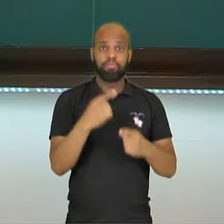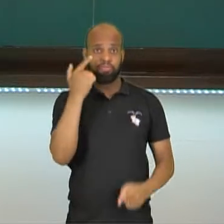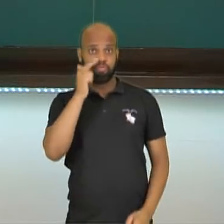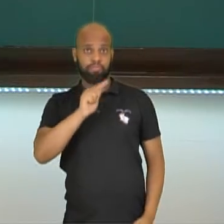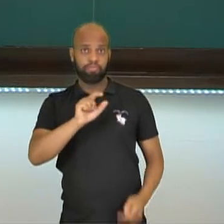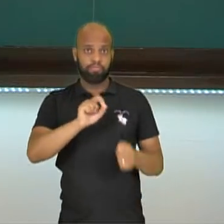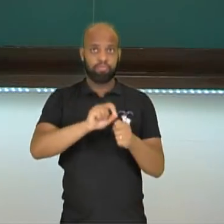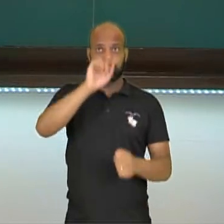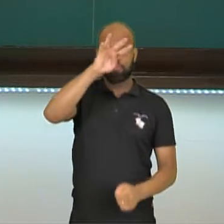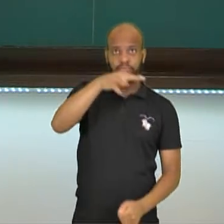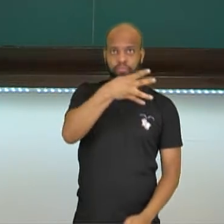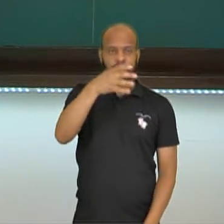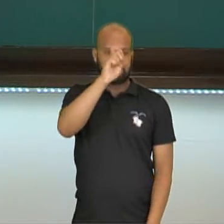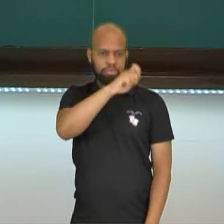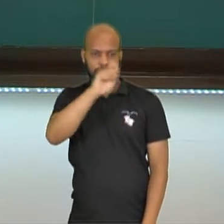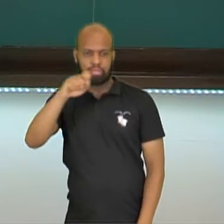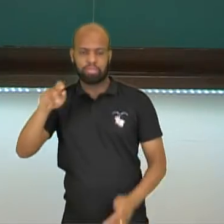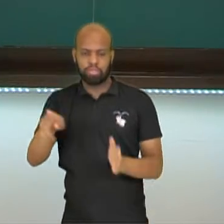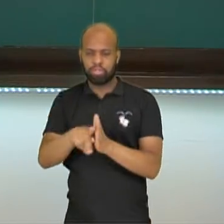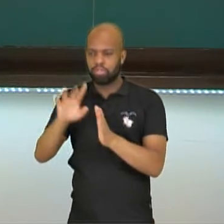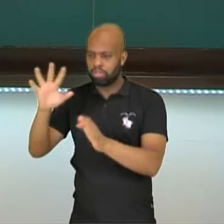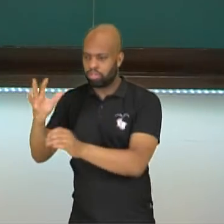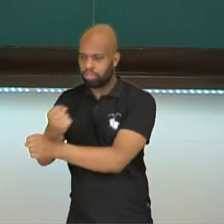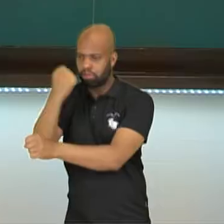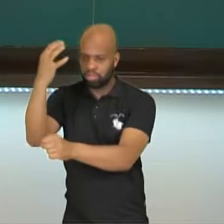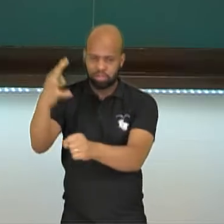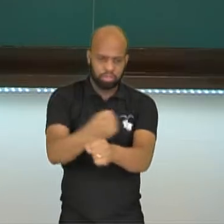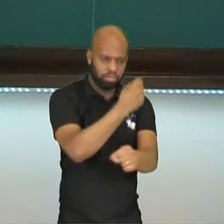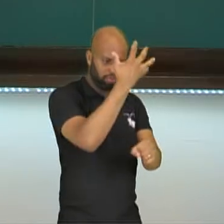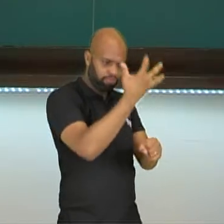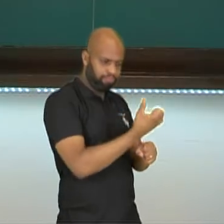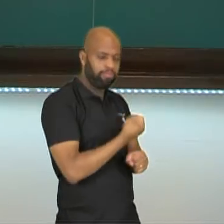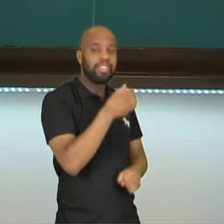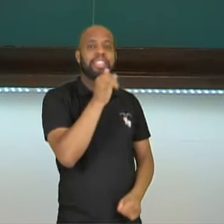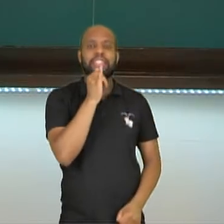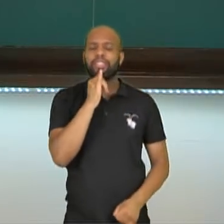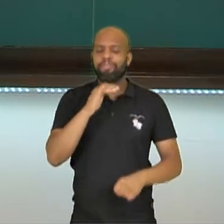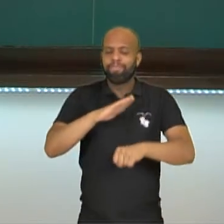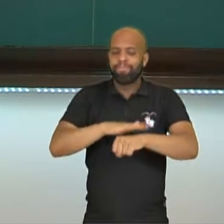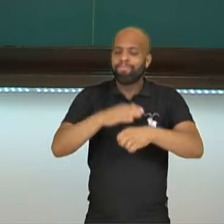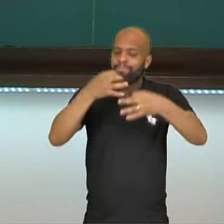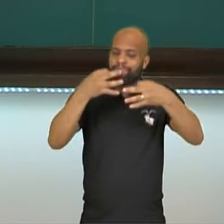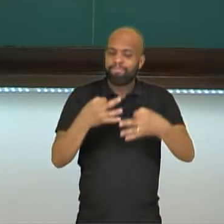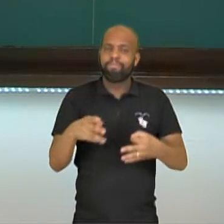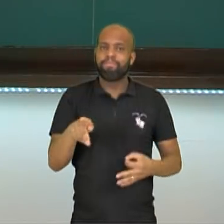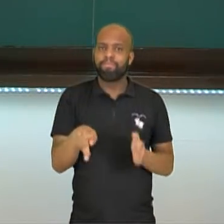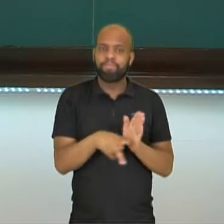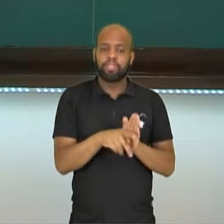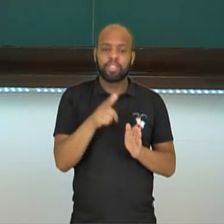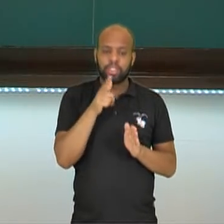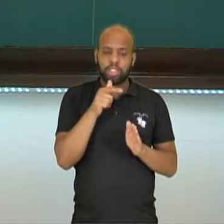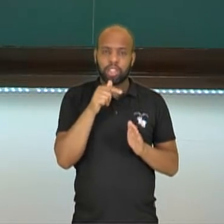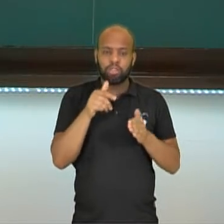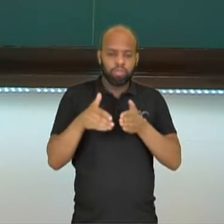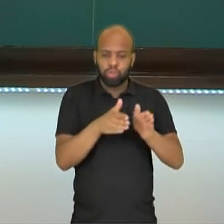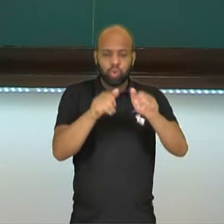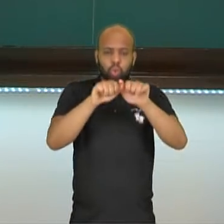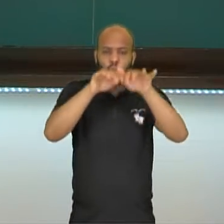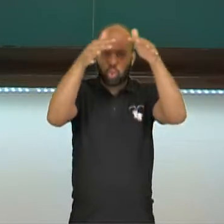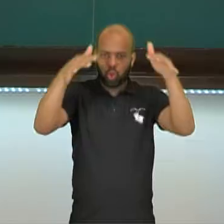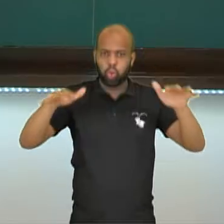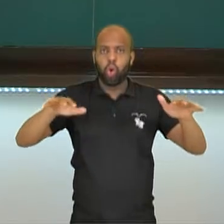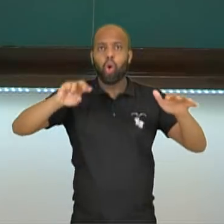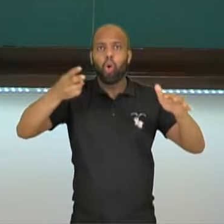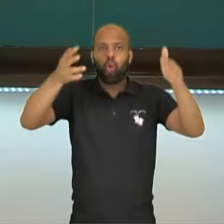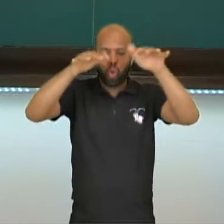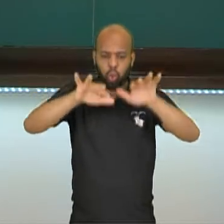fazer um calendário de colheita, né? Ou seja, qual é o momento de cheia, qual é o momento que o rio está na vazante, qual é o momento melhor para plantar tal